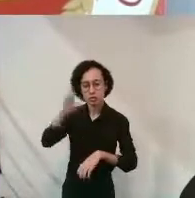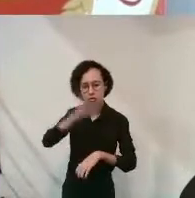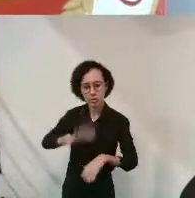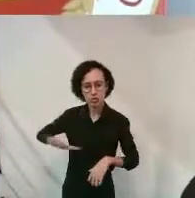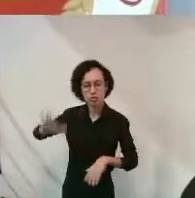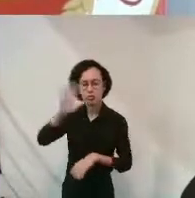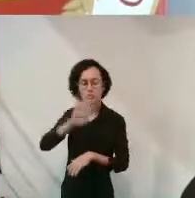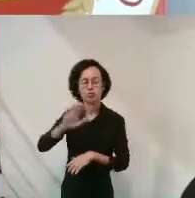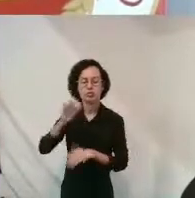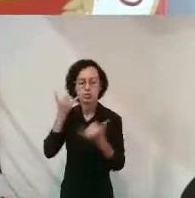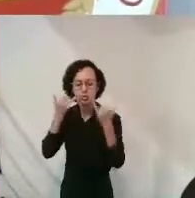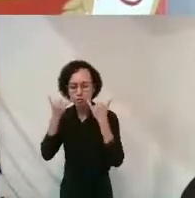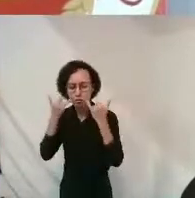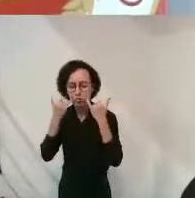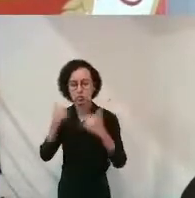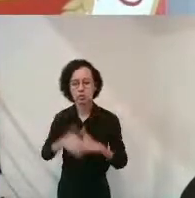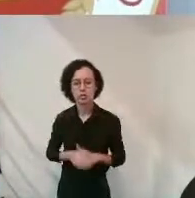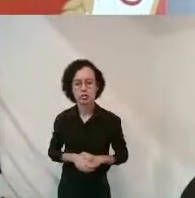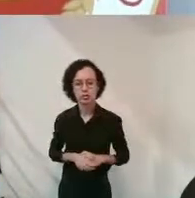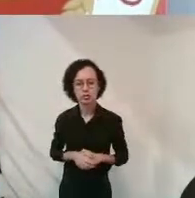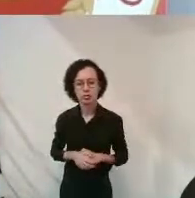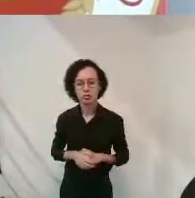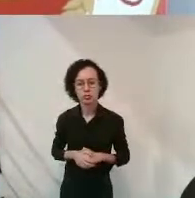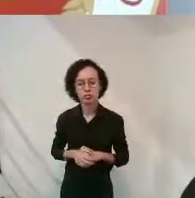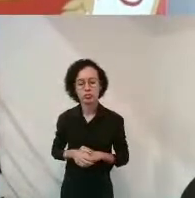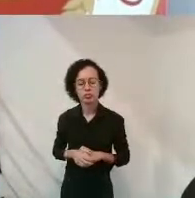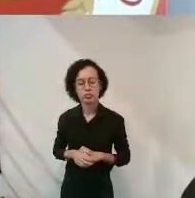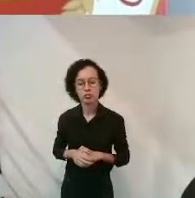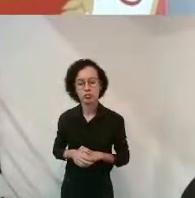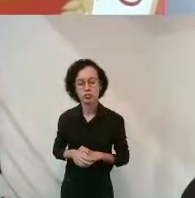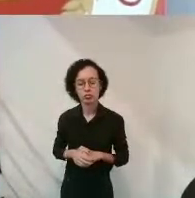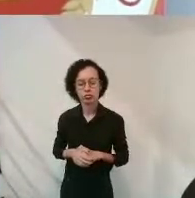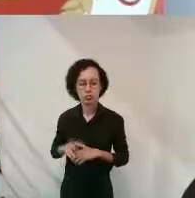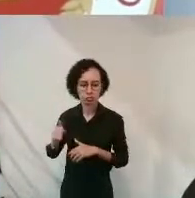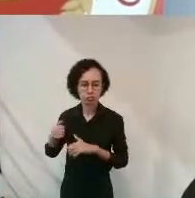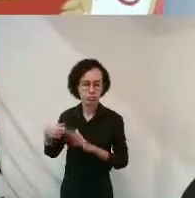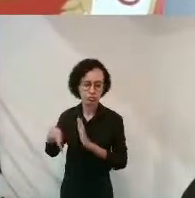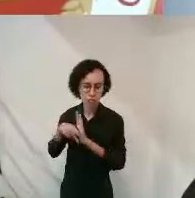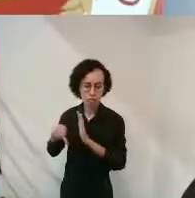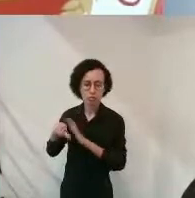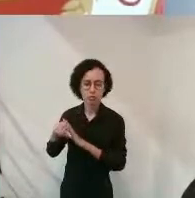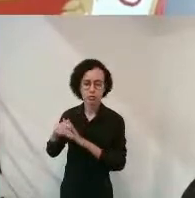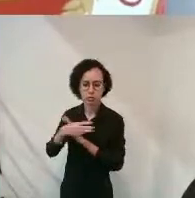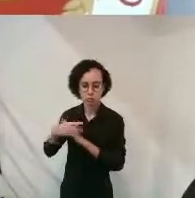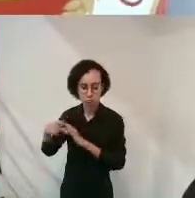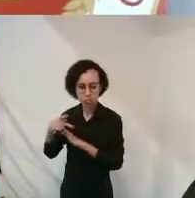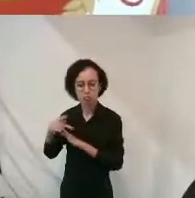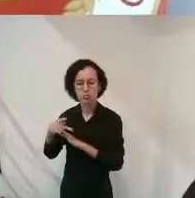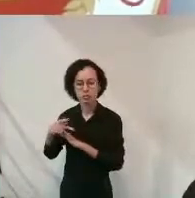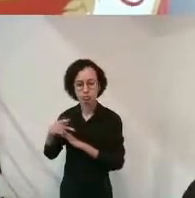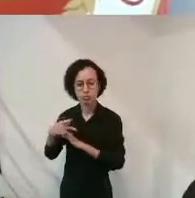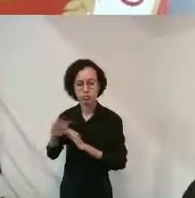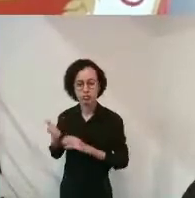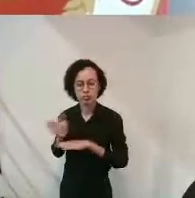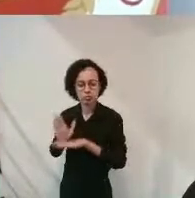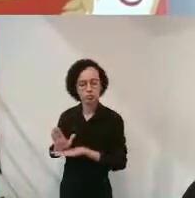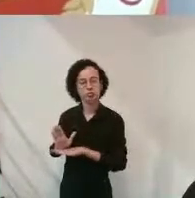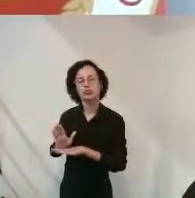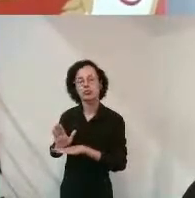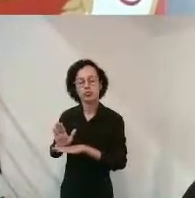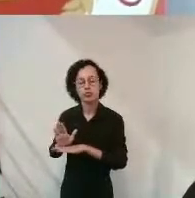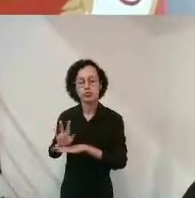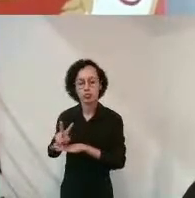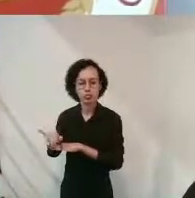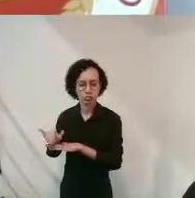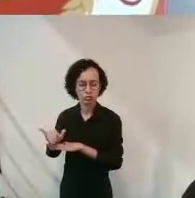de Informações de Resíduos, que é um mecanismo do Ministério e que favorece bastante isso, vai